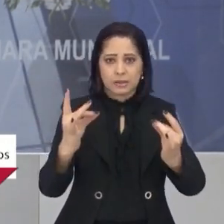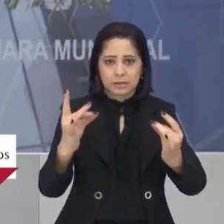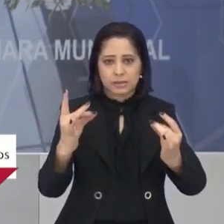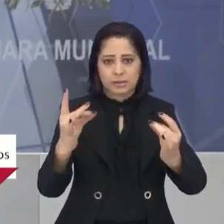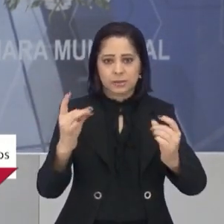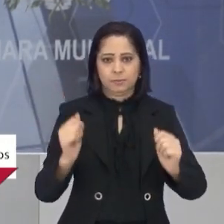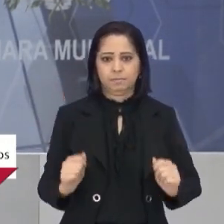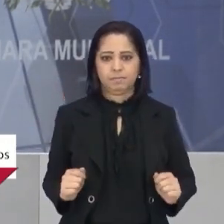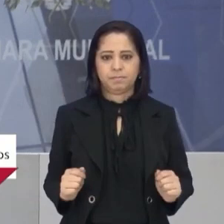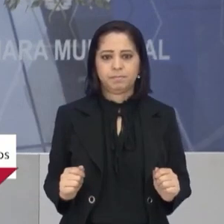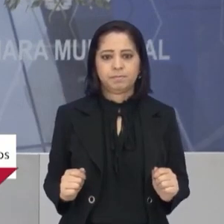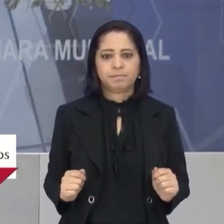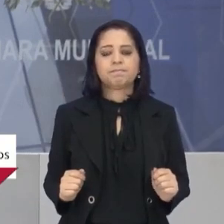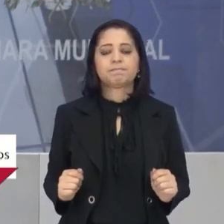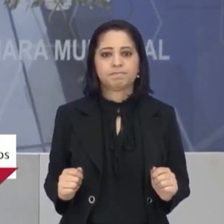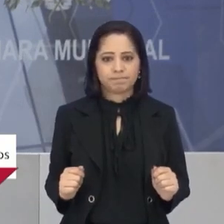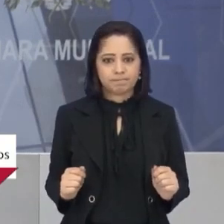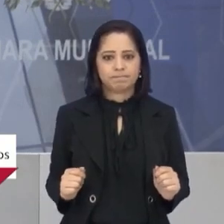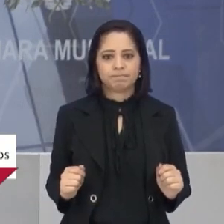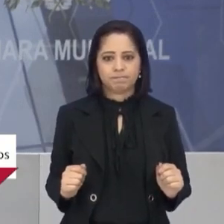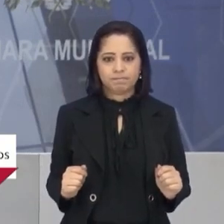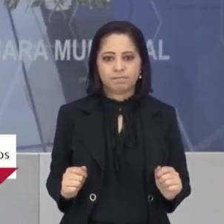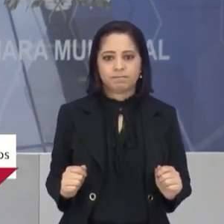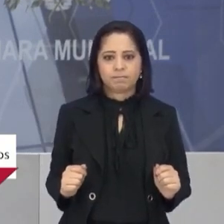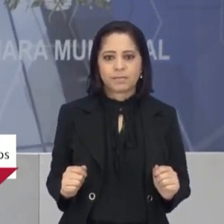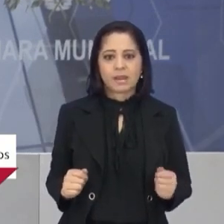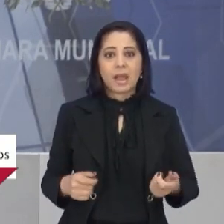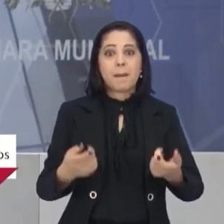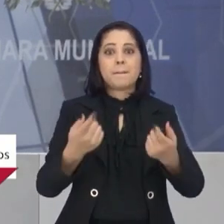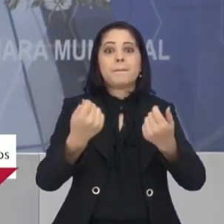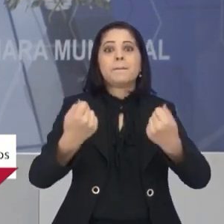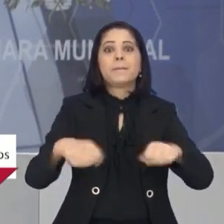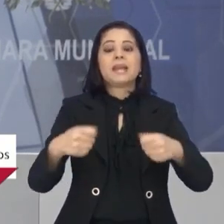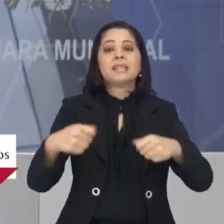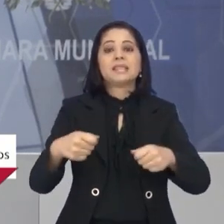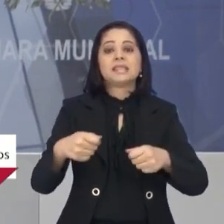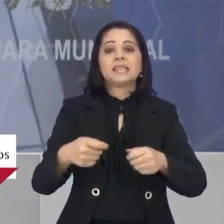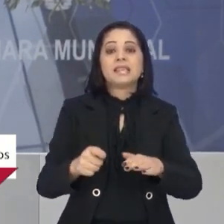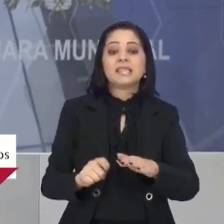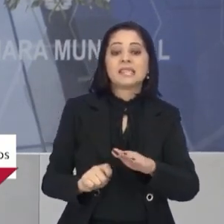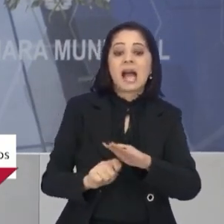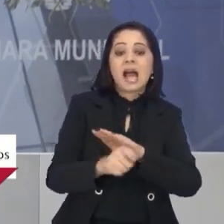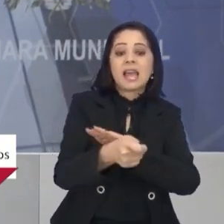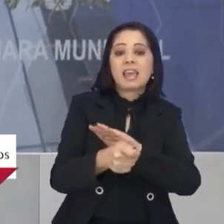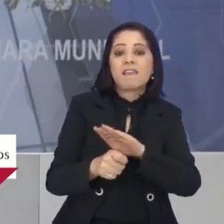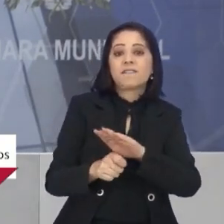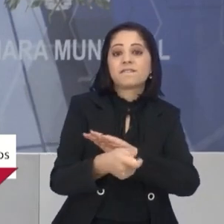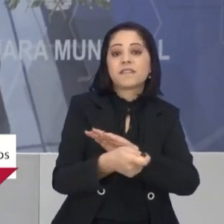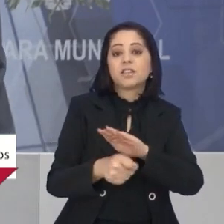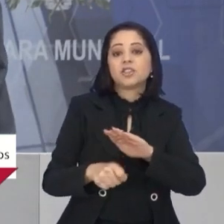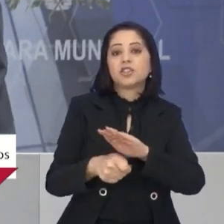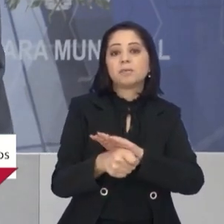amigas aqui é na qualificação da organização